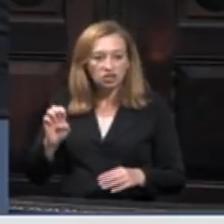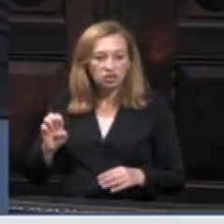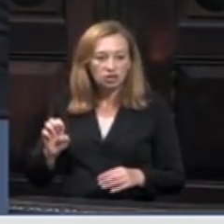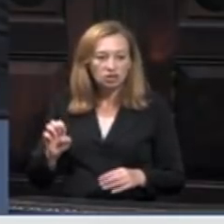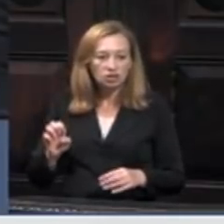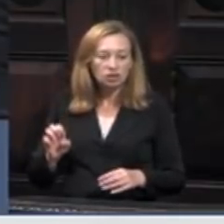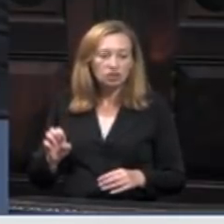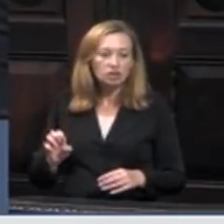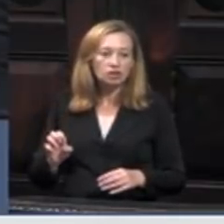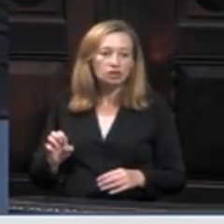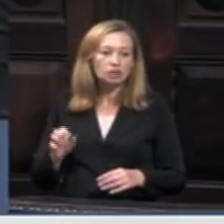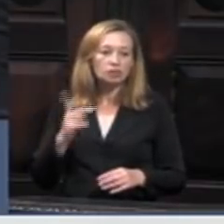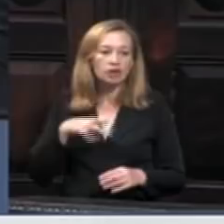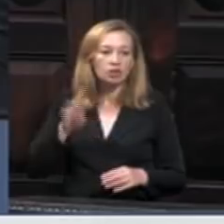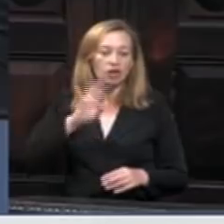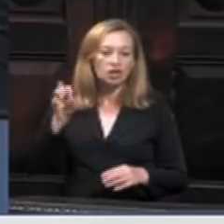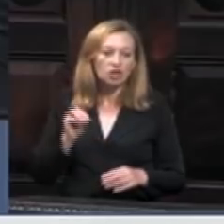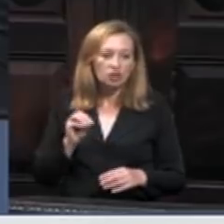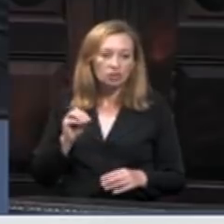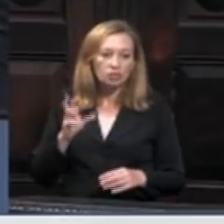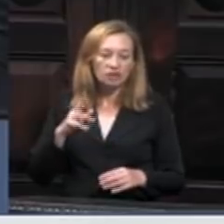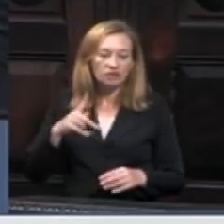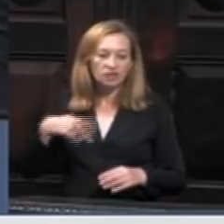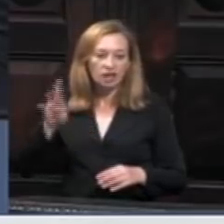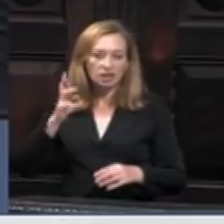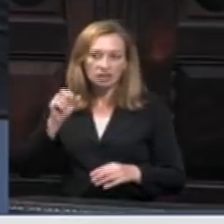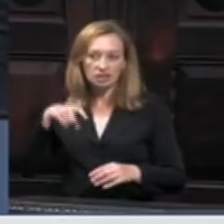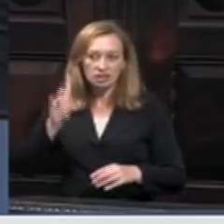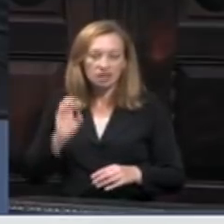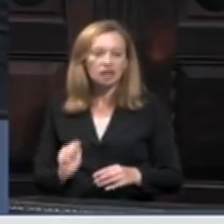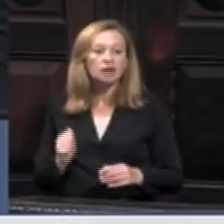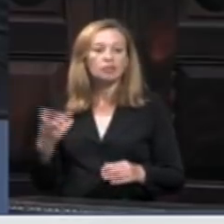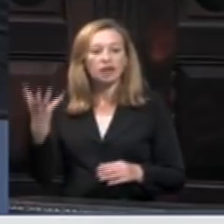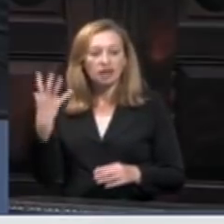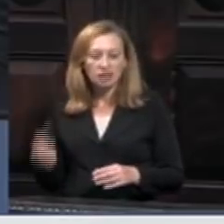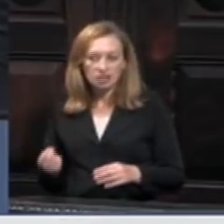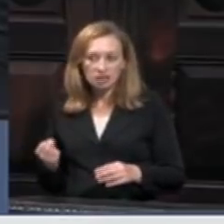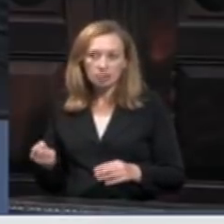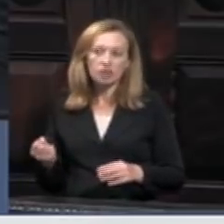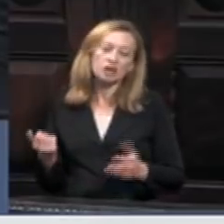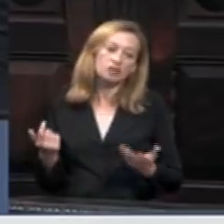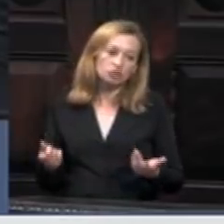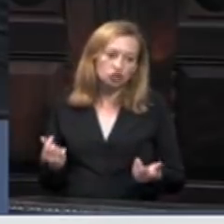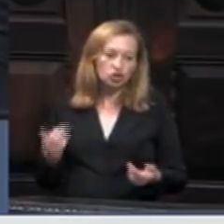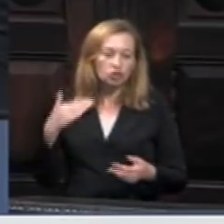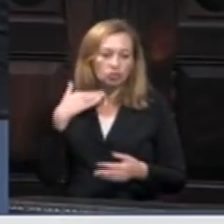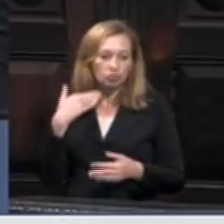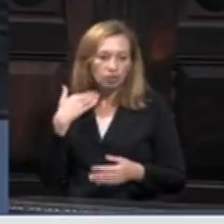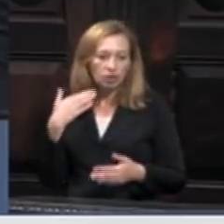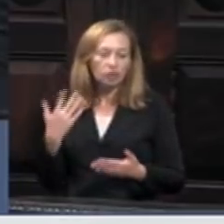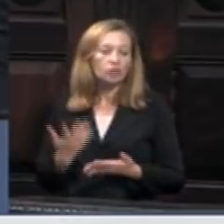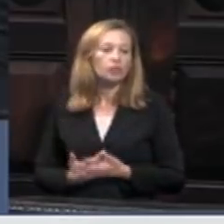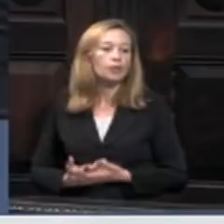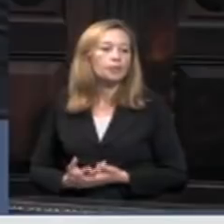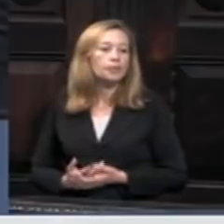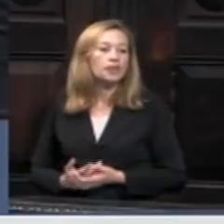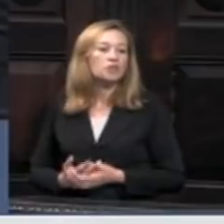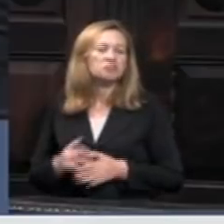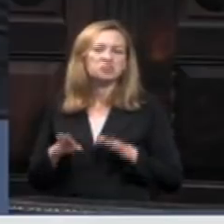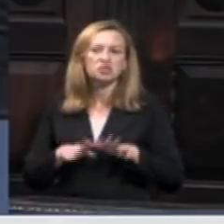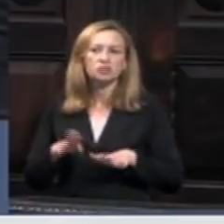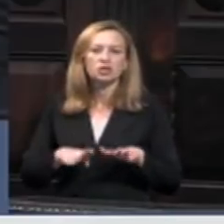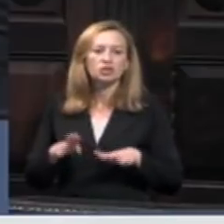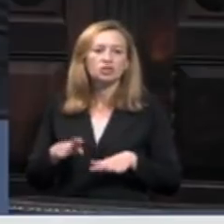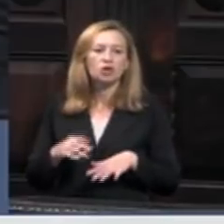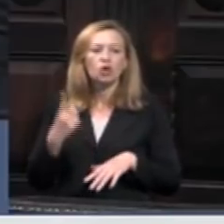o Rio Previdência, para receber esse passivo do Banerj. Grosso modo, 1 bilhão